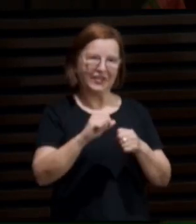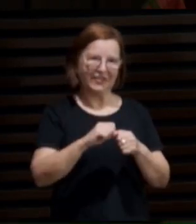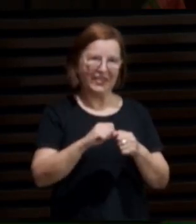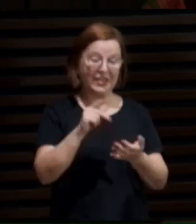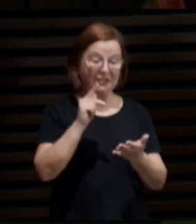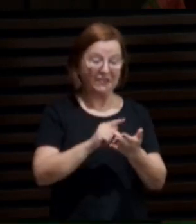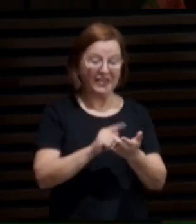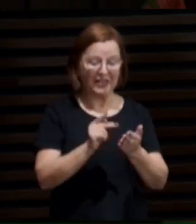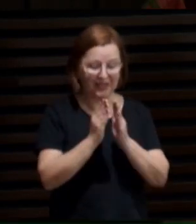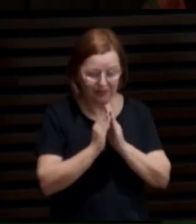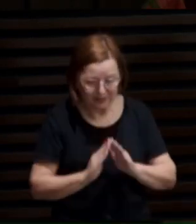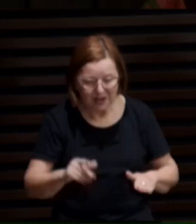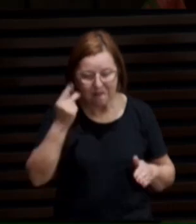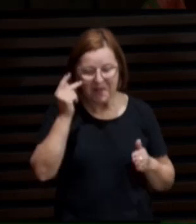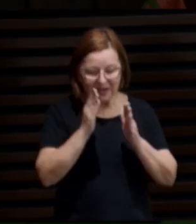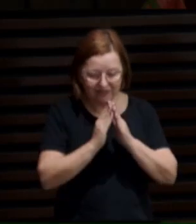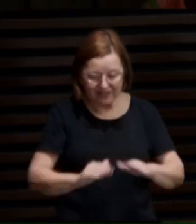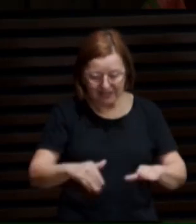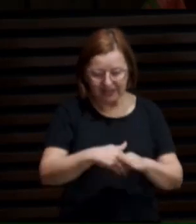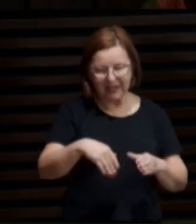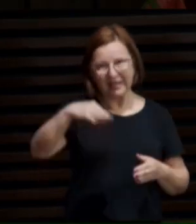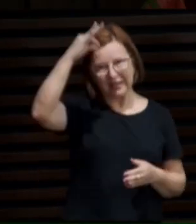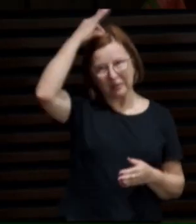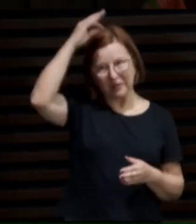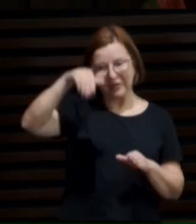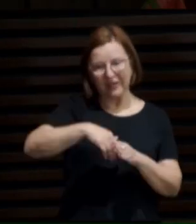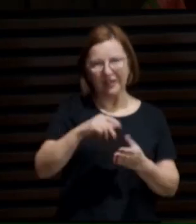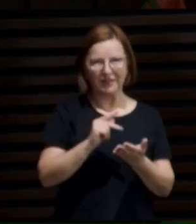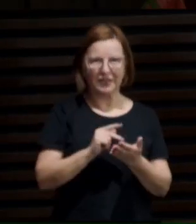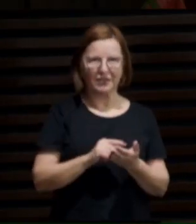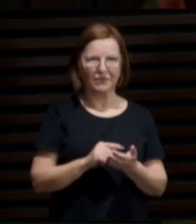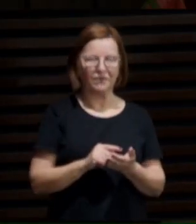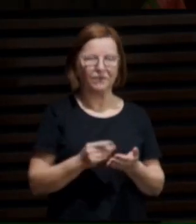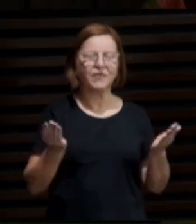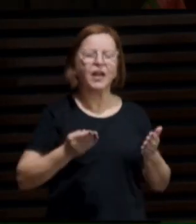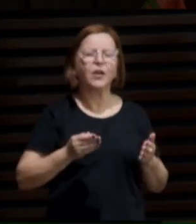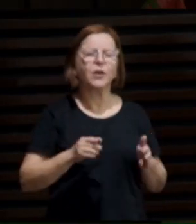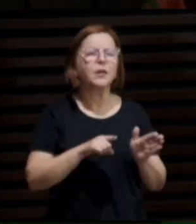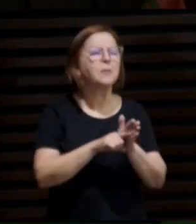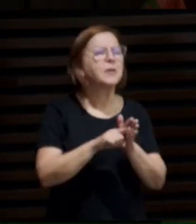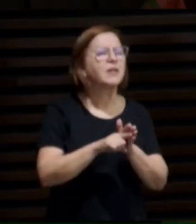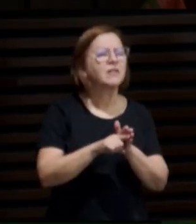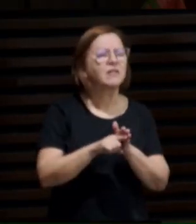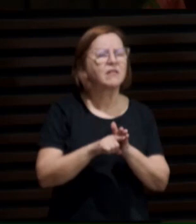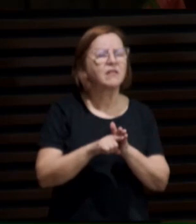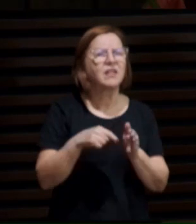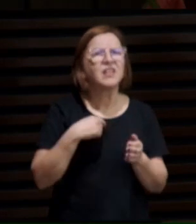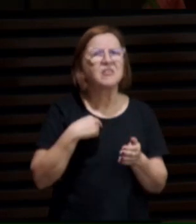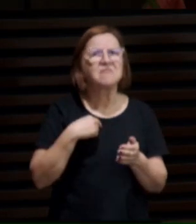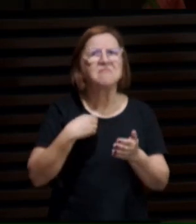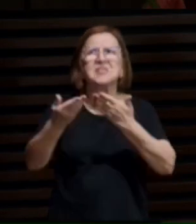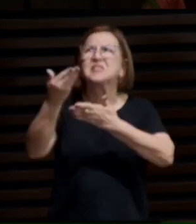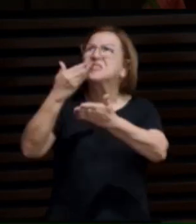em verdade. E eu quero chamar novamente aquela pergunta do Salmo. Que darei ao Senhor